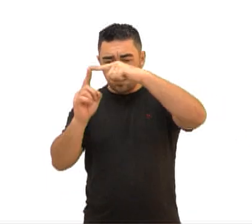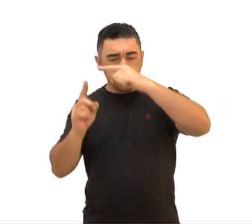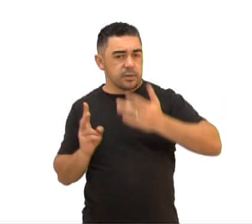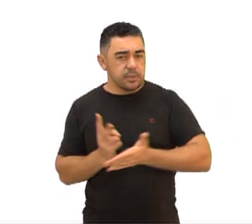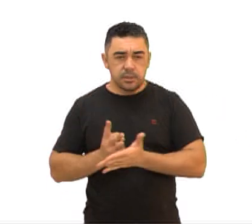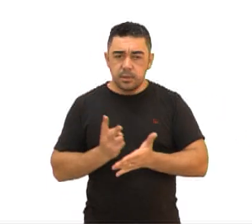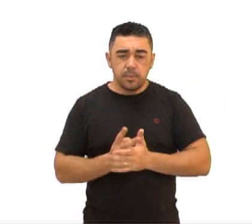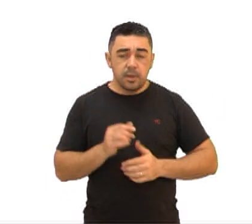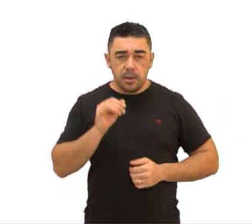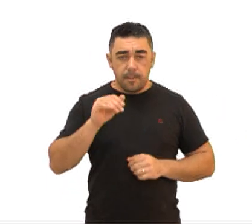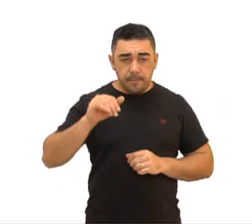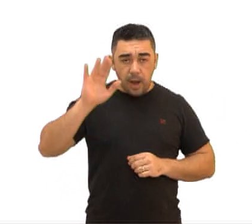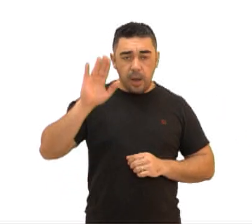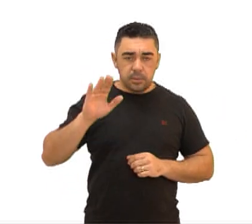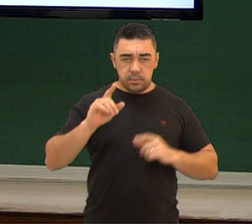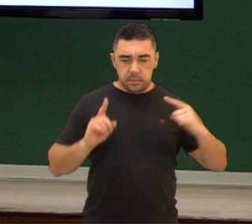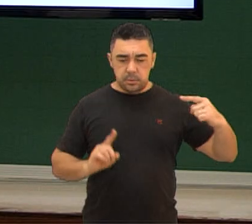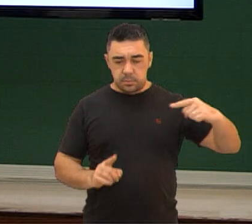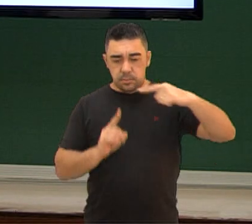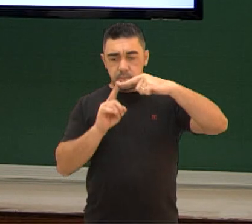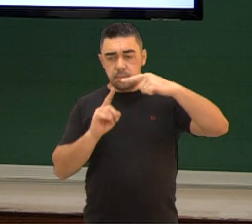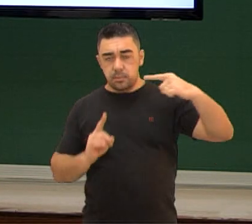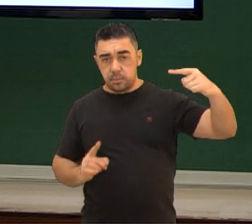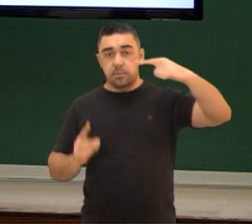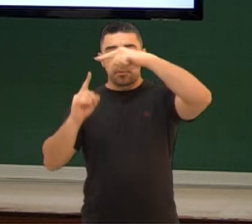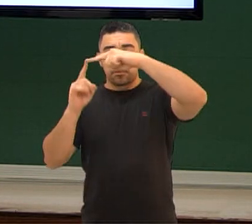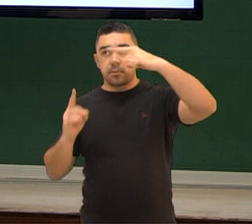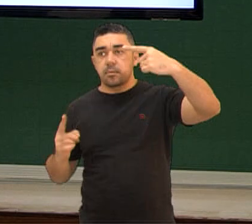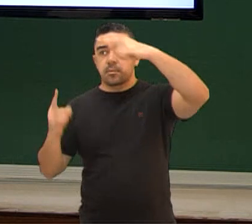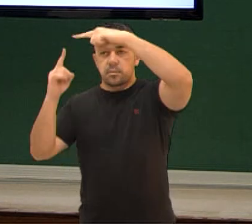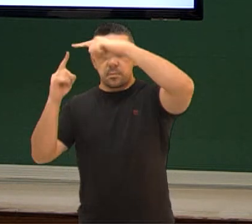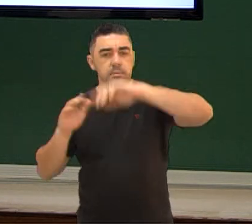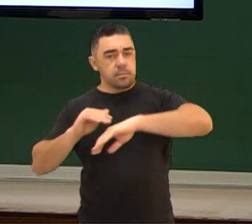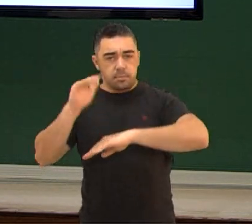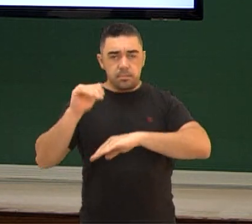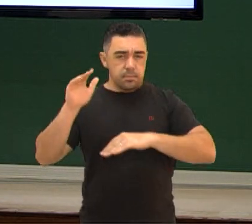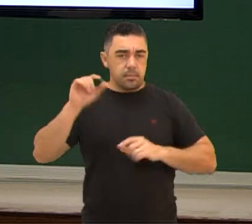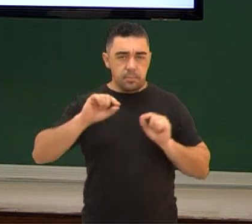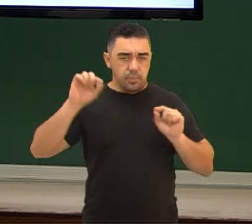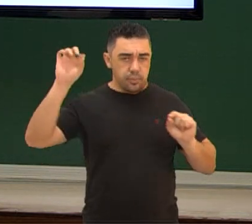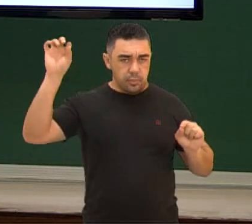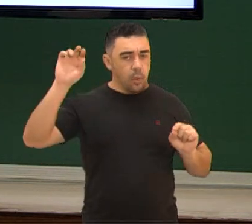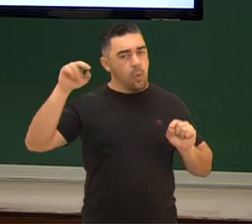Se eu aumentar a tensão, aumenta a corrente, ou vice-versa, ok?